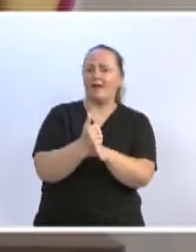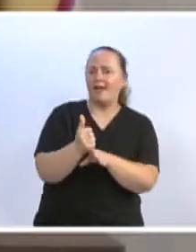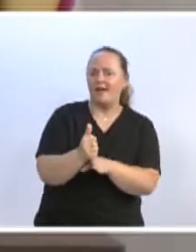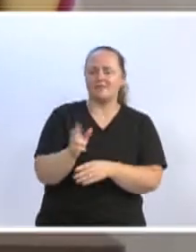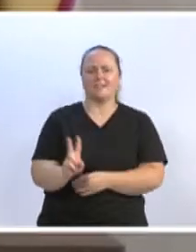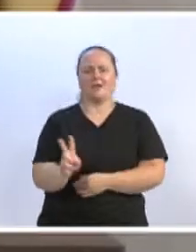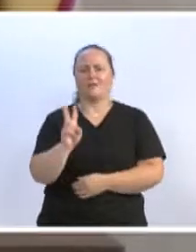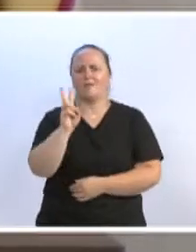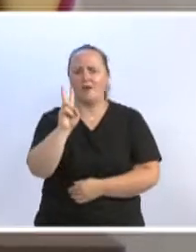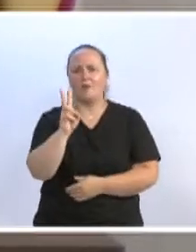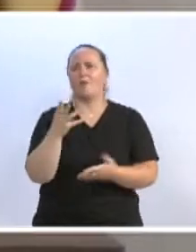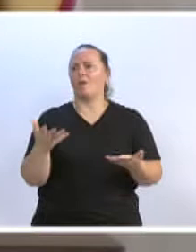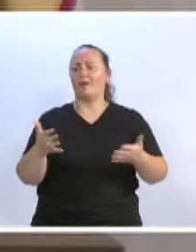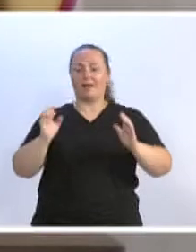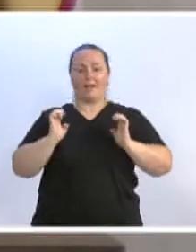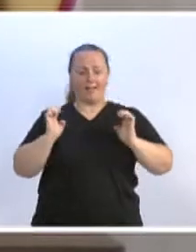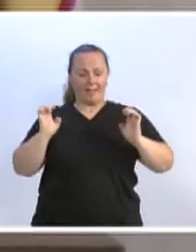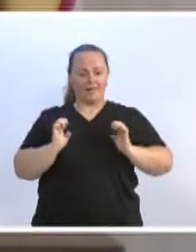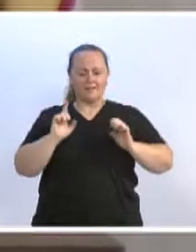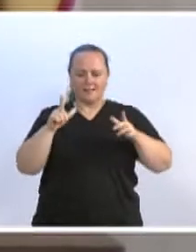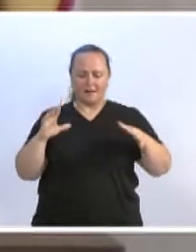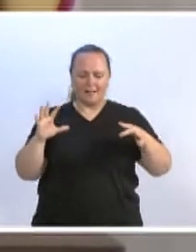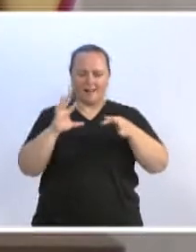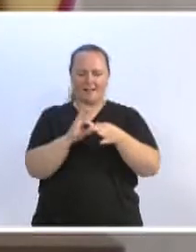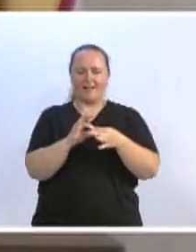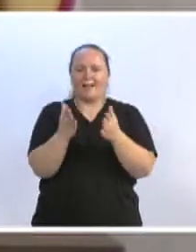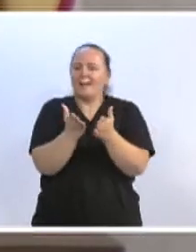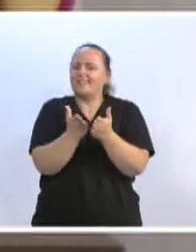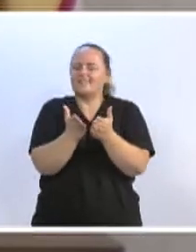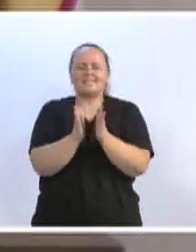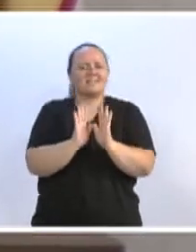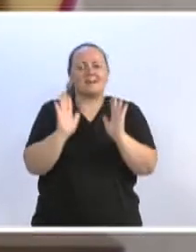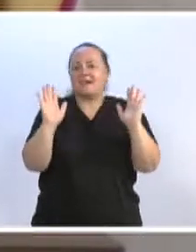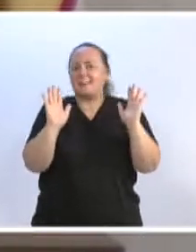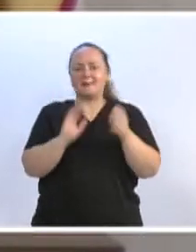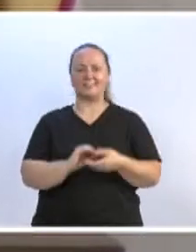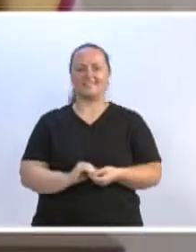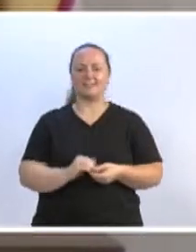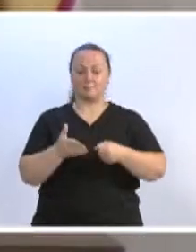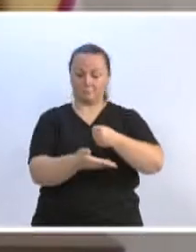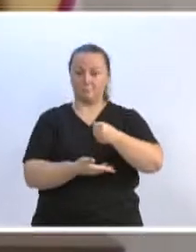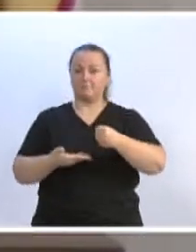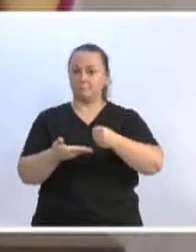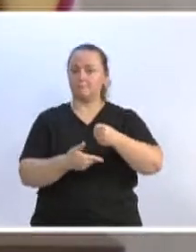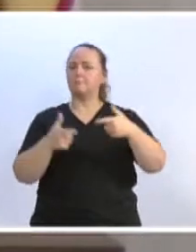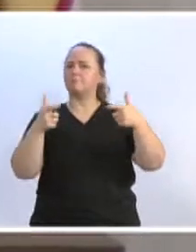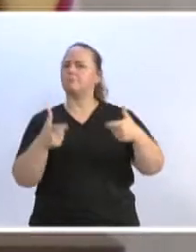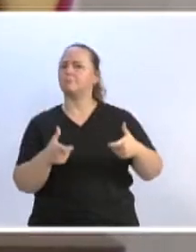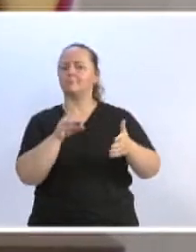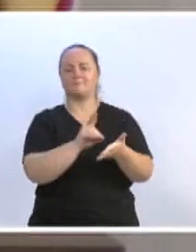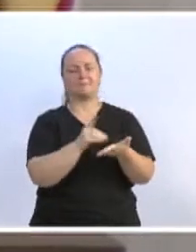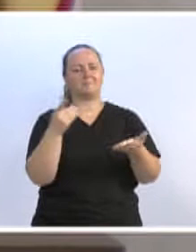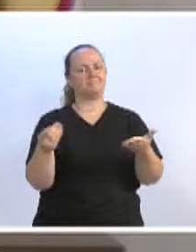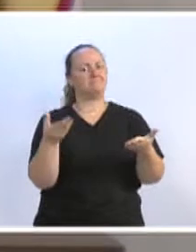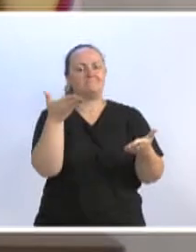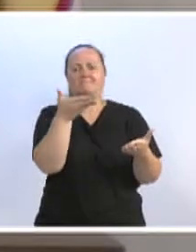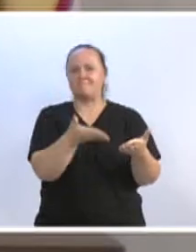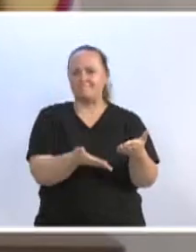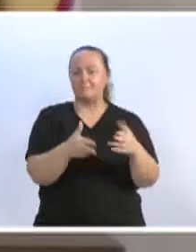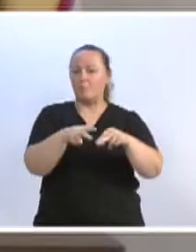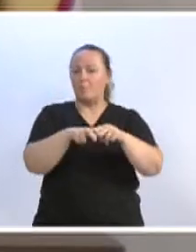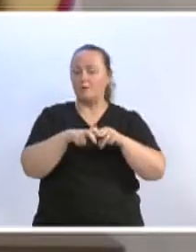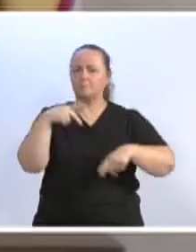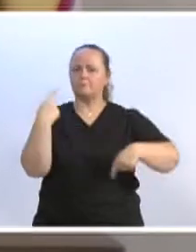A nossa ética é uma ética cristã, ninguém pode negar. Ela está baseada efetivamente na ética cristã. E quando se discute